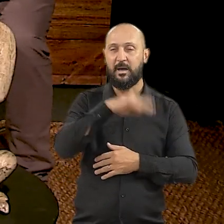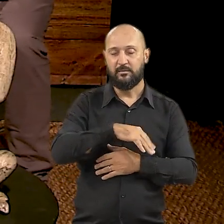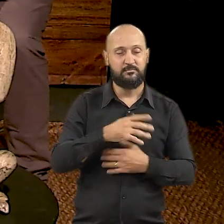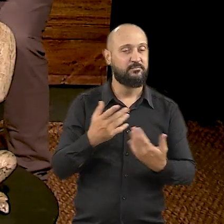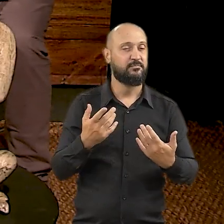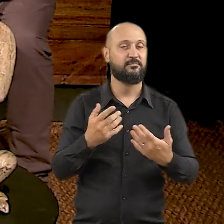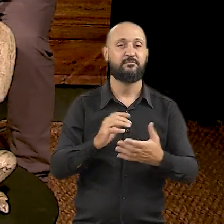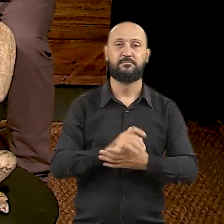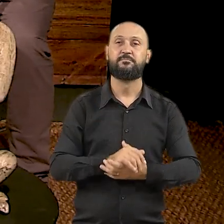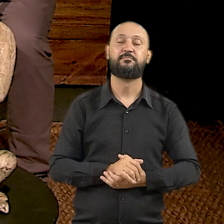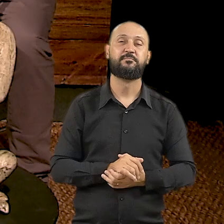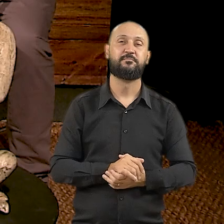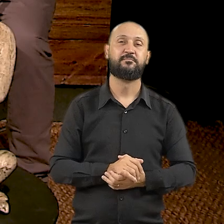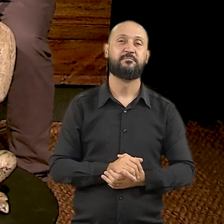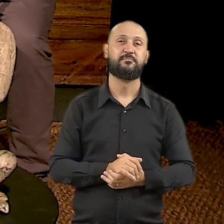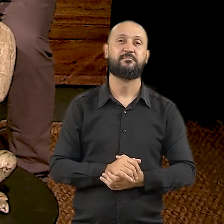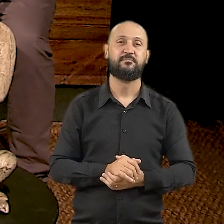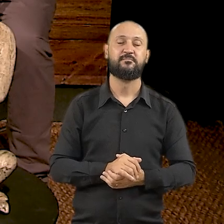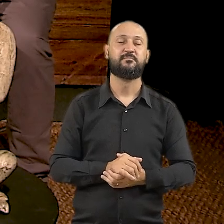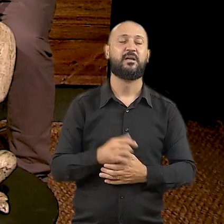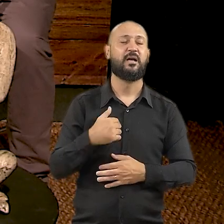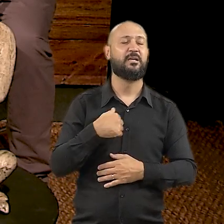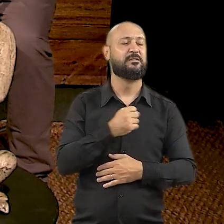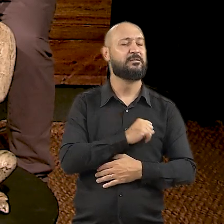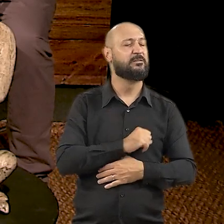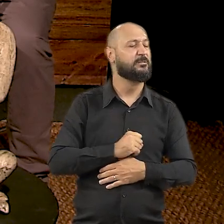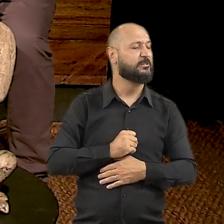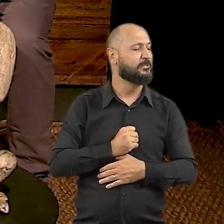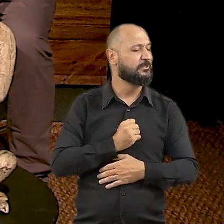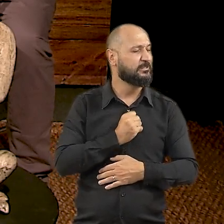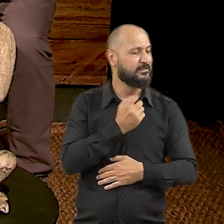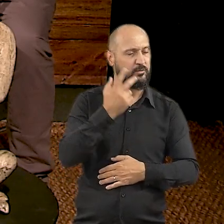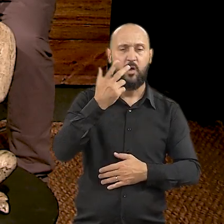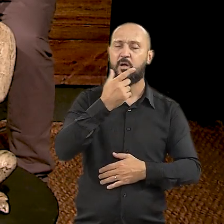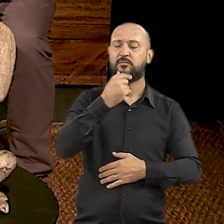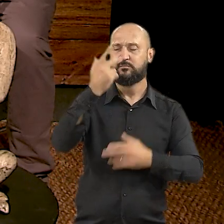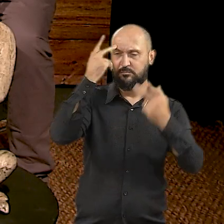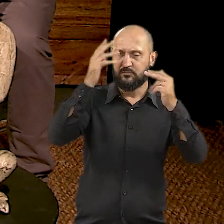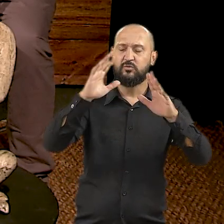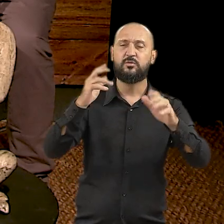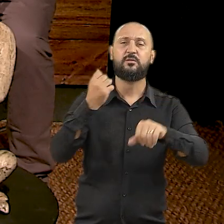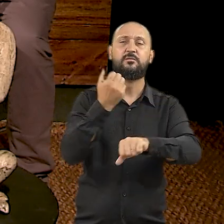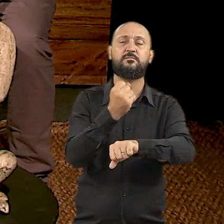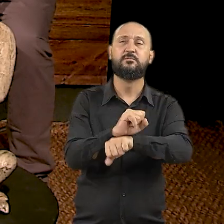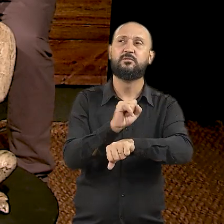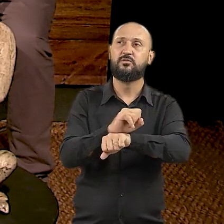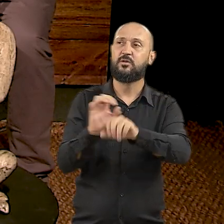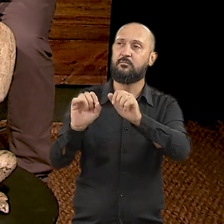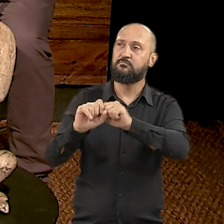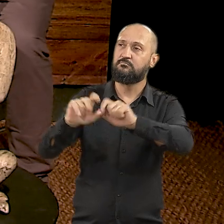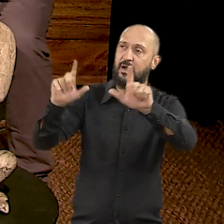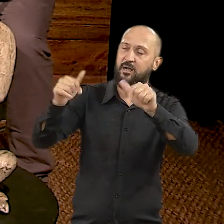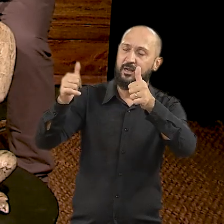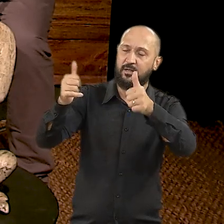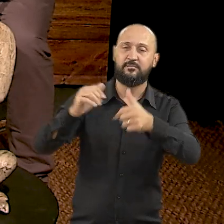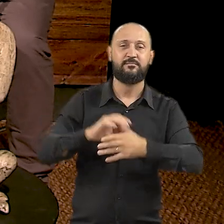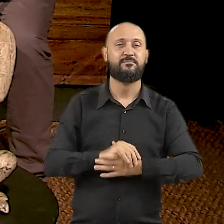um negócio indescritível. Mas eu me apertei tanto, mas assim, os caras, tranquilo, já estamos com o stand-by no ar